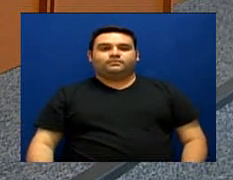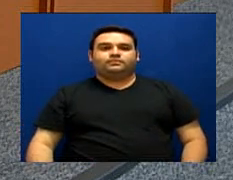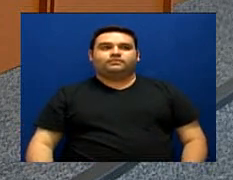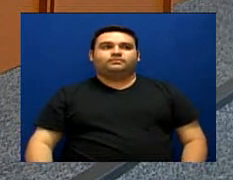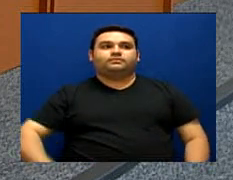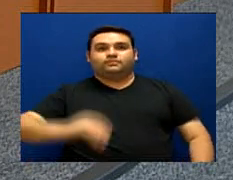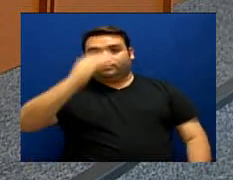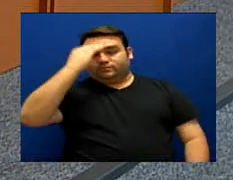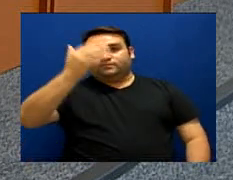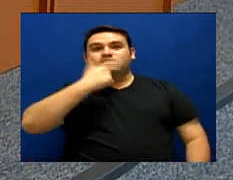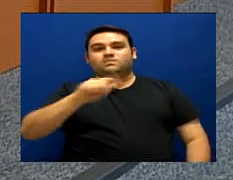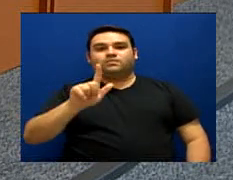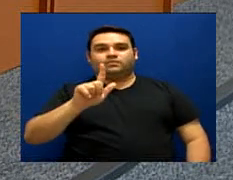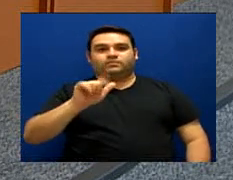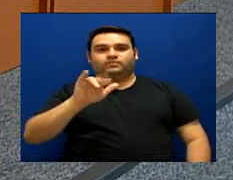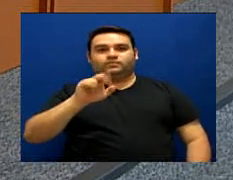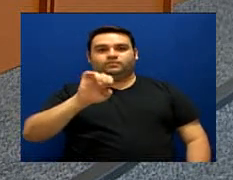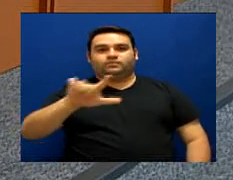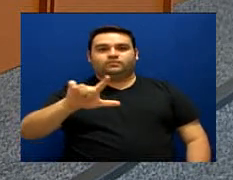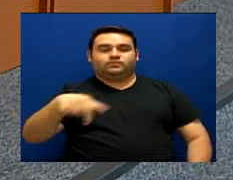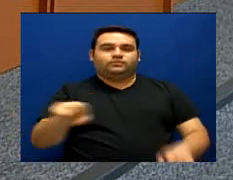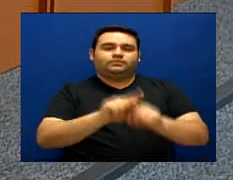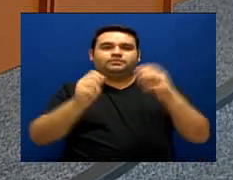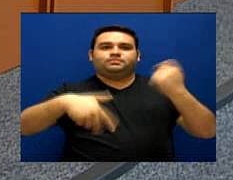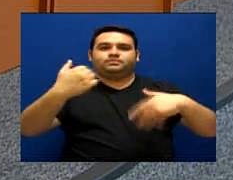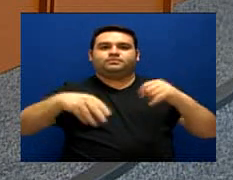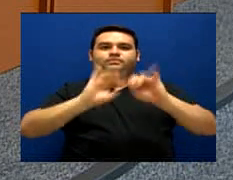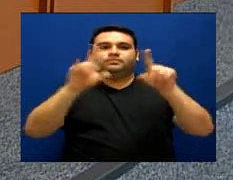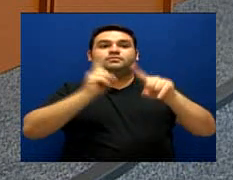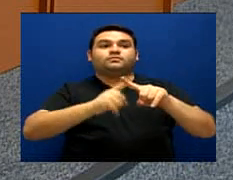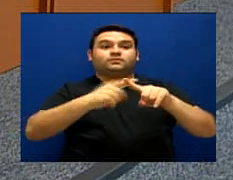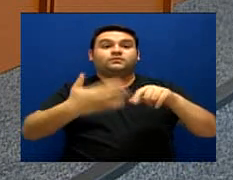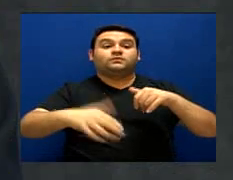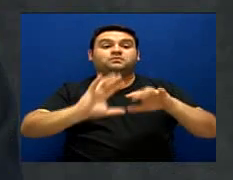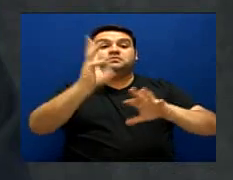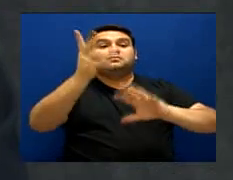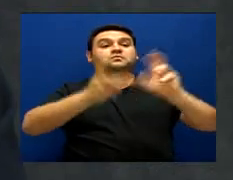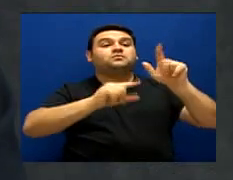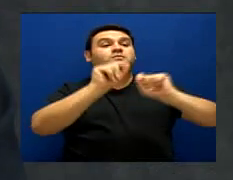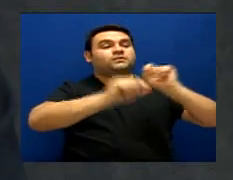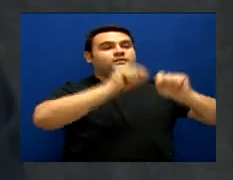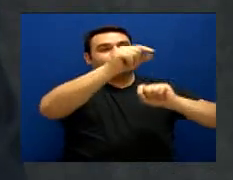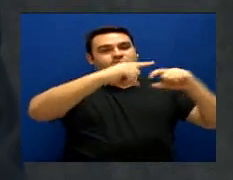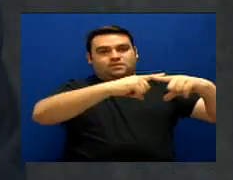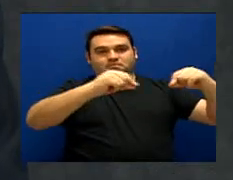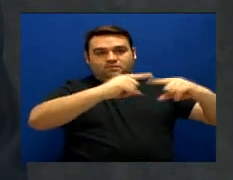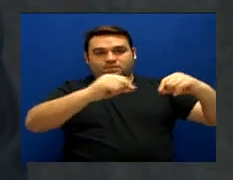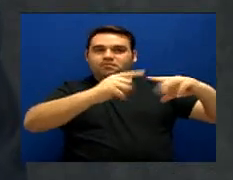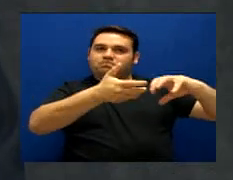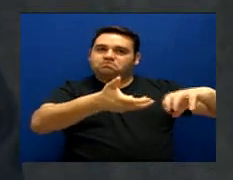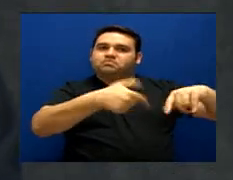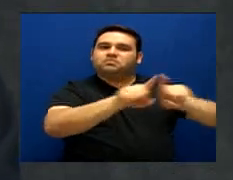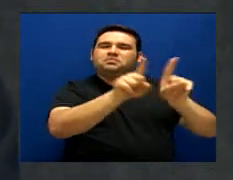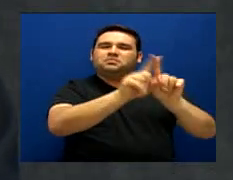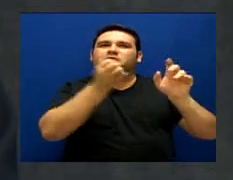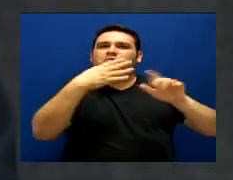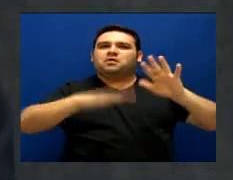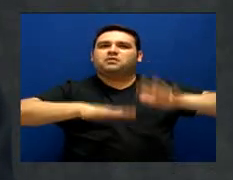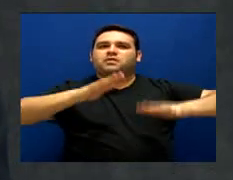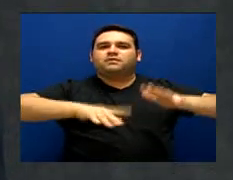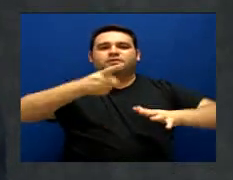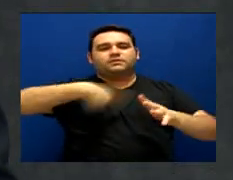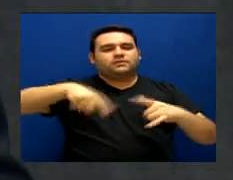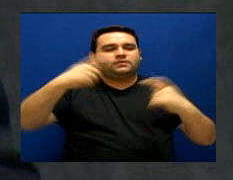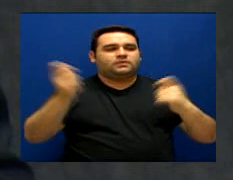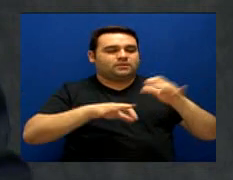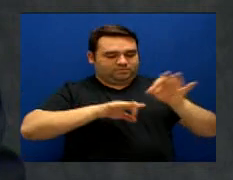Gostaria de agradecer ao Gabriel pelas palavras e pelo esclarecimento com relação ao que vem acontecendo em nível federal. E seria legal que nós